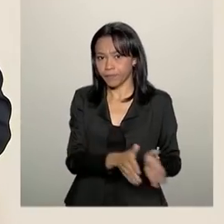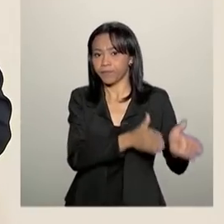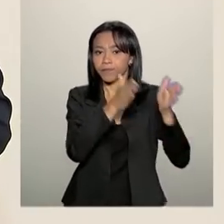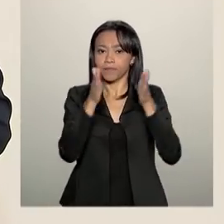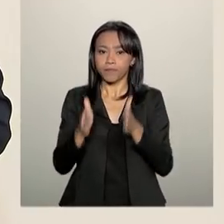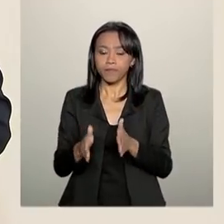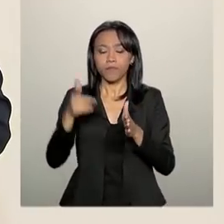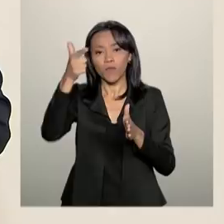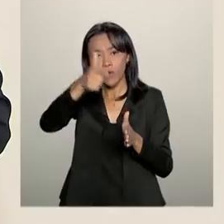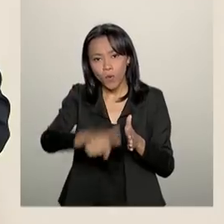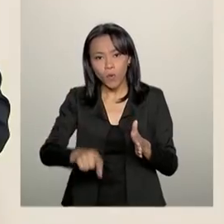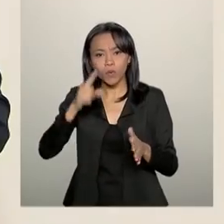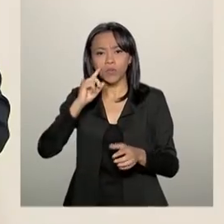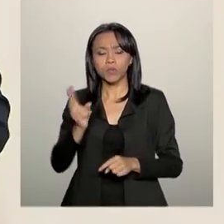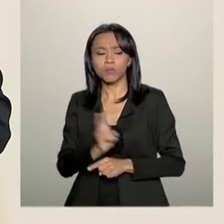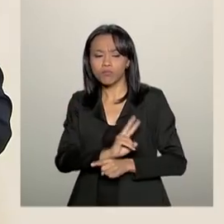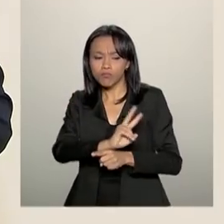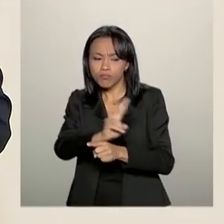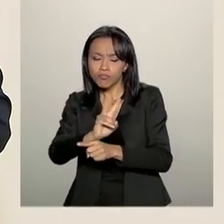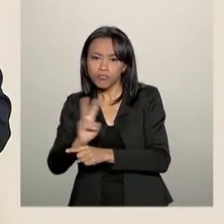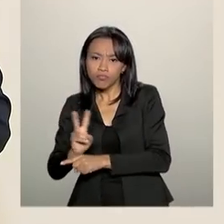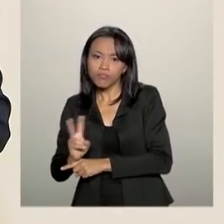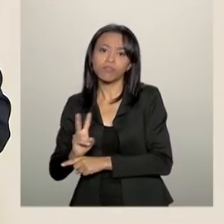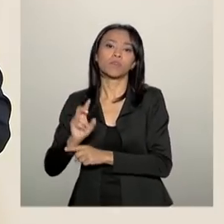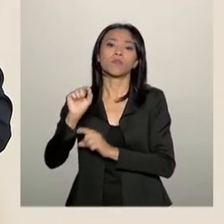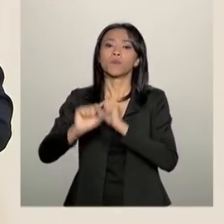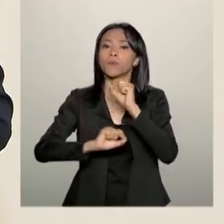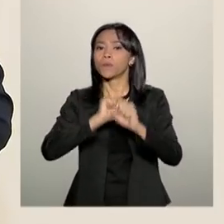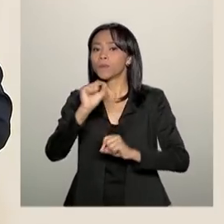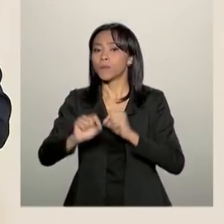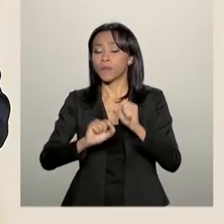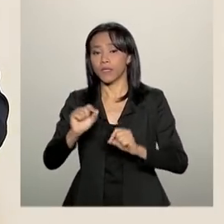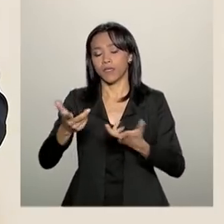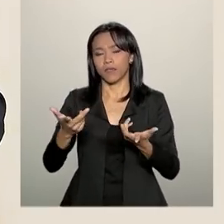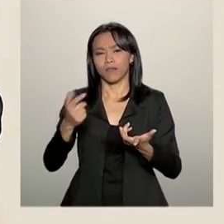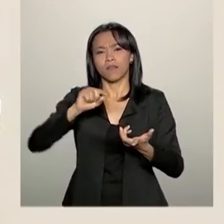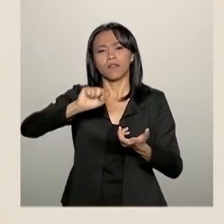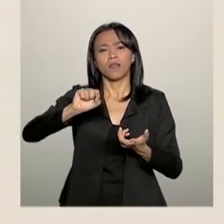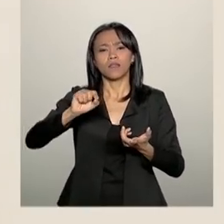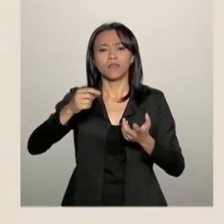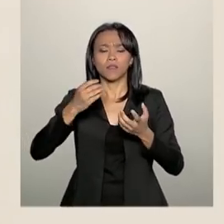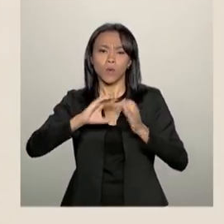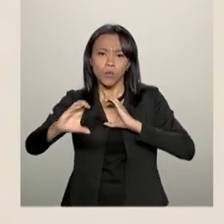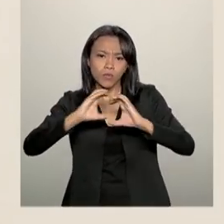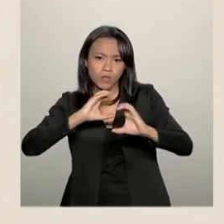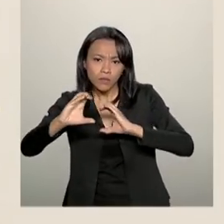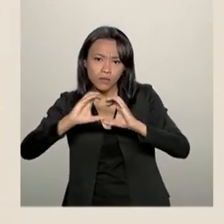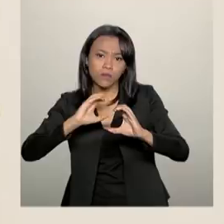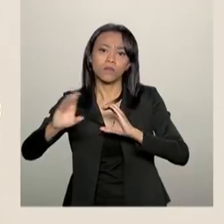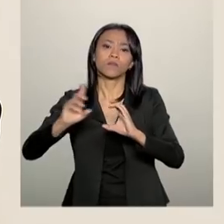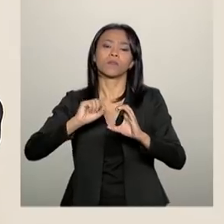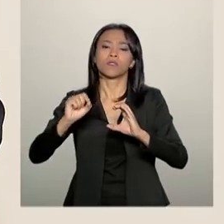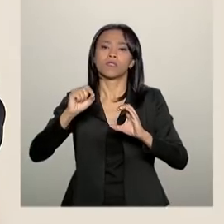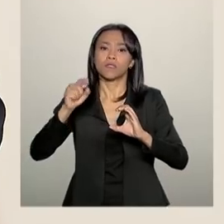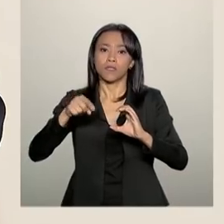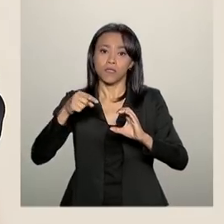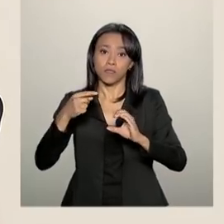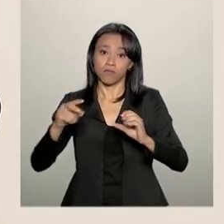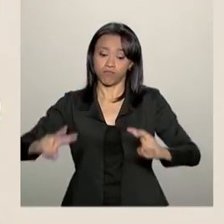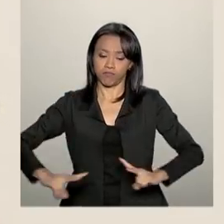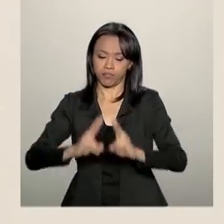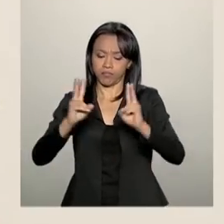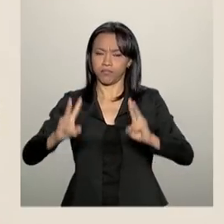Monitoramento das redes de telecomunicações que foram afetadas parcialmente e estão funcionando com